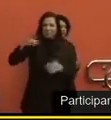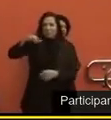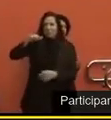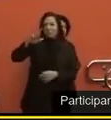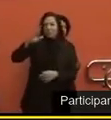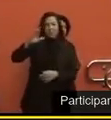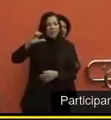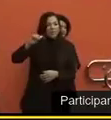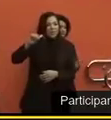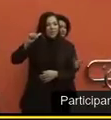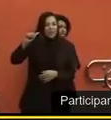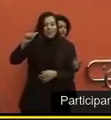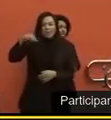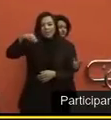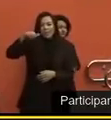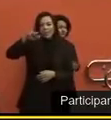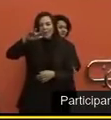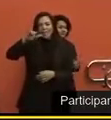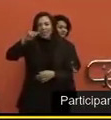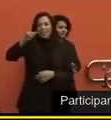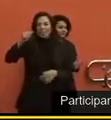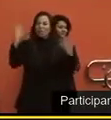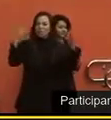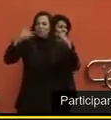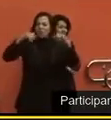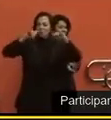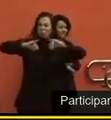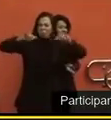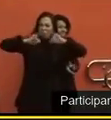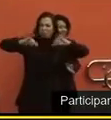Marcela Maria Pereira da Silva Barra.